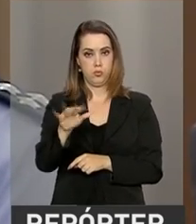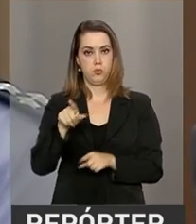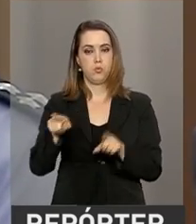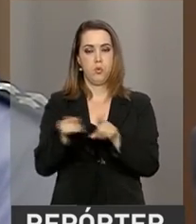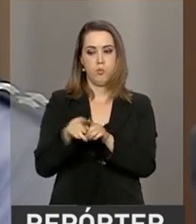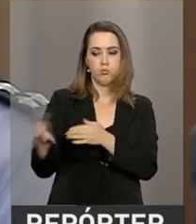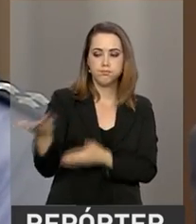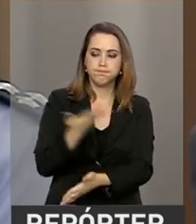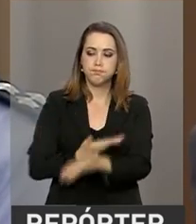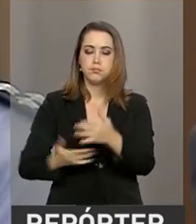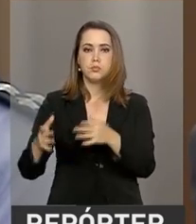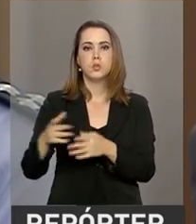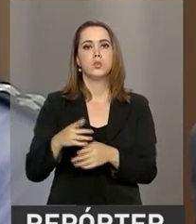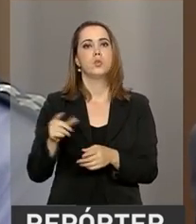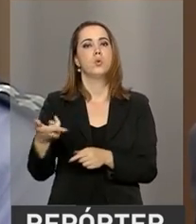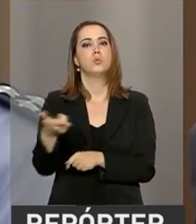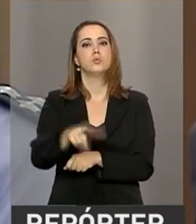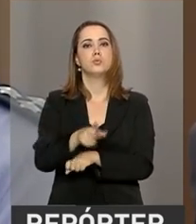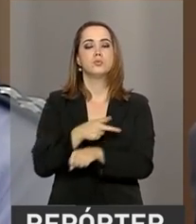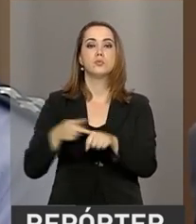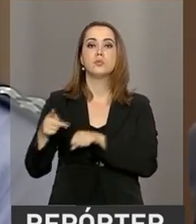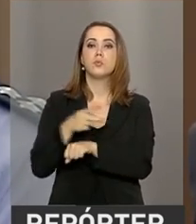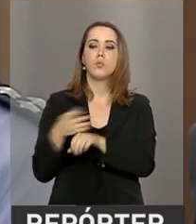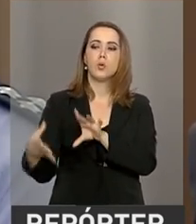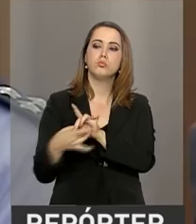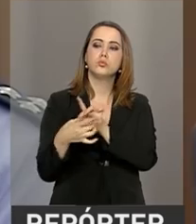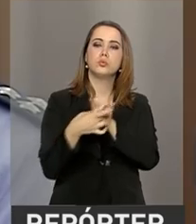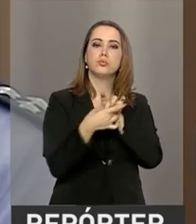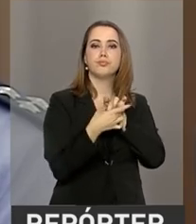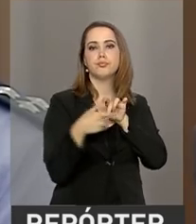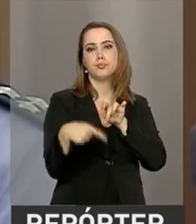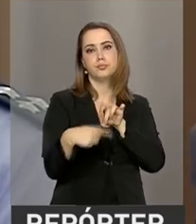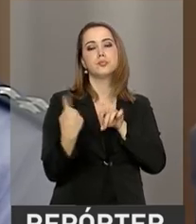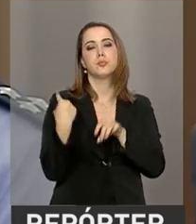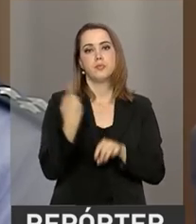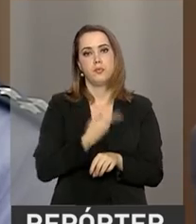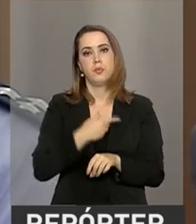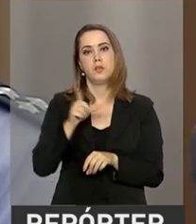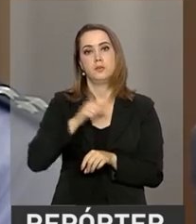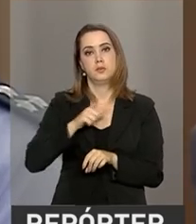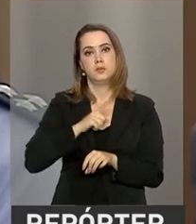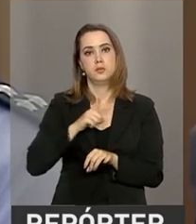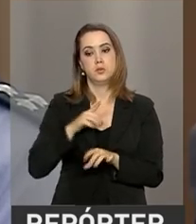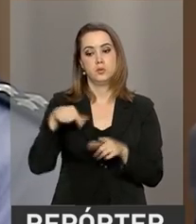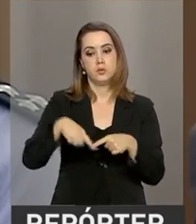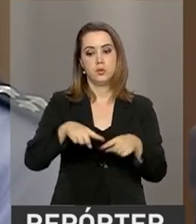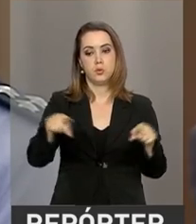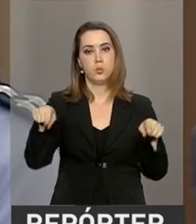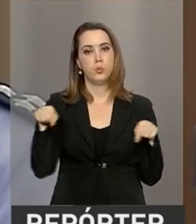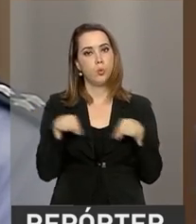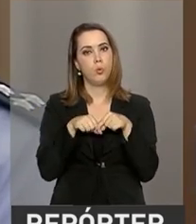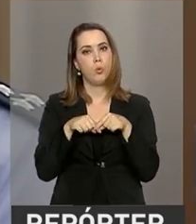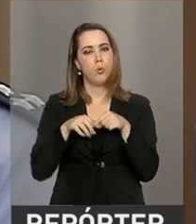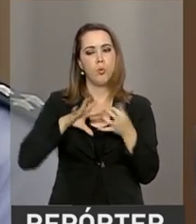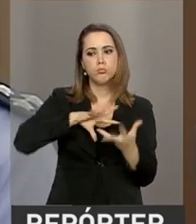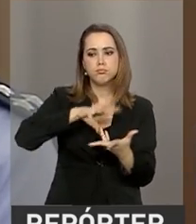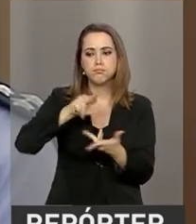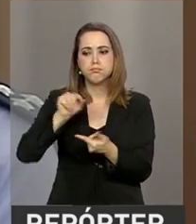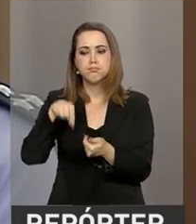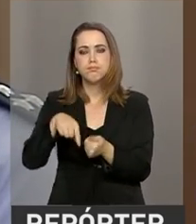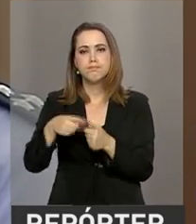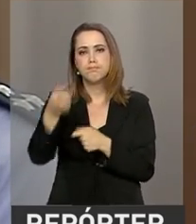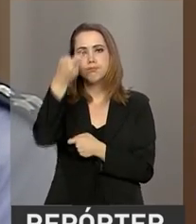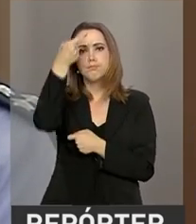conta da questão do terrorismo, Cristina. Então, isso houve, inclusive, nós tivemos aqui um centro internacional de inteligência trabalhando e